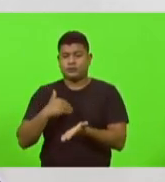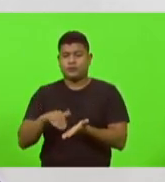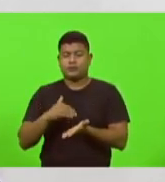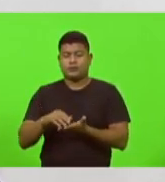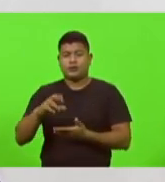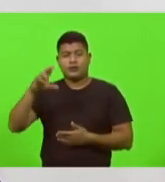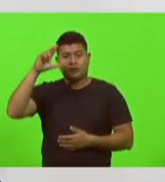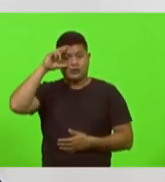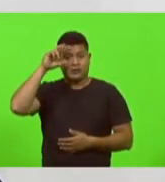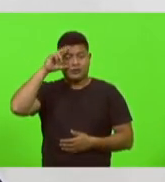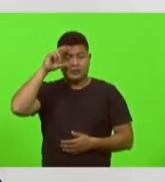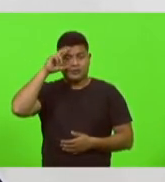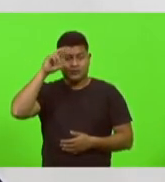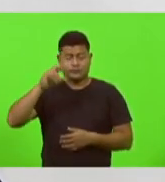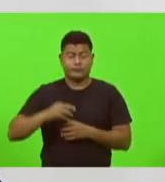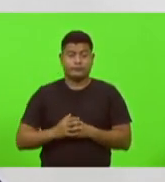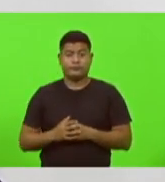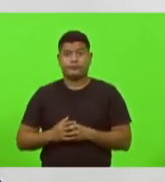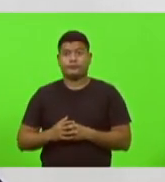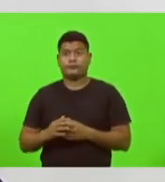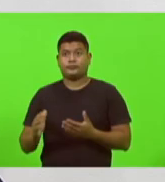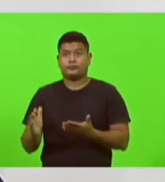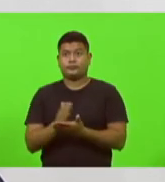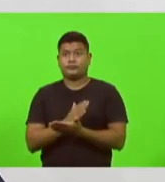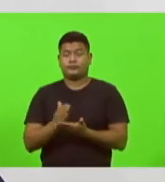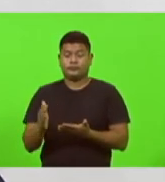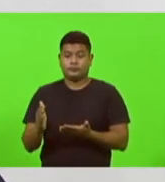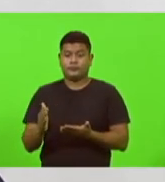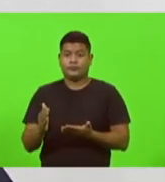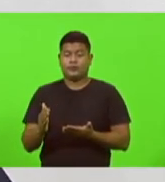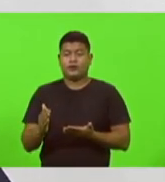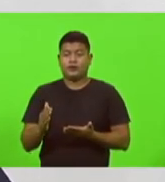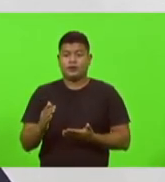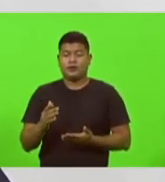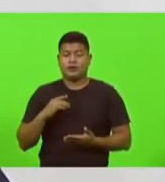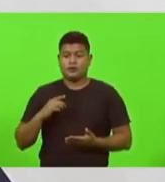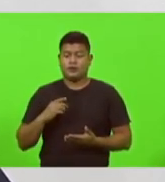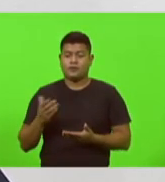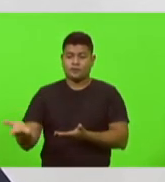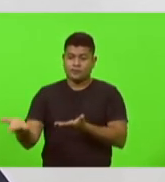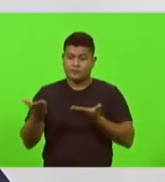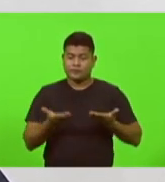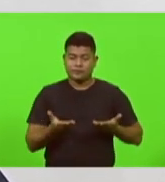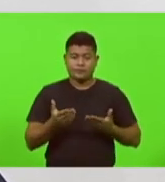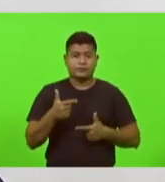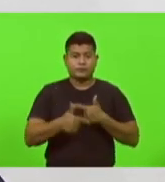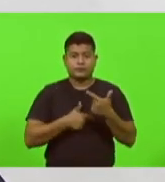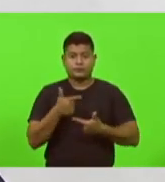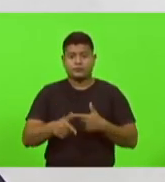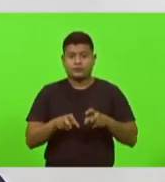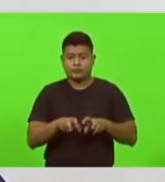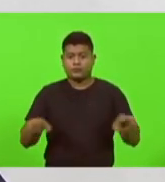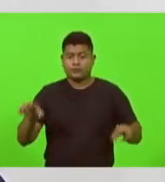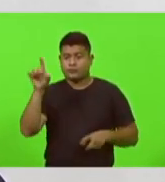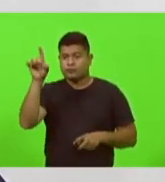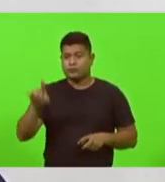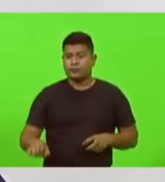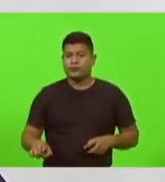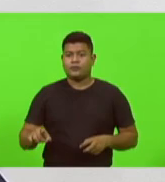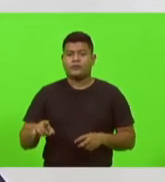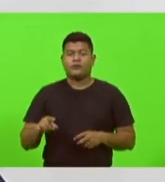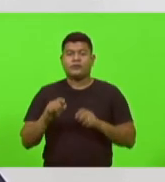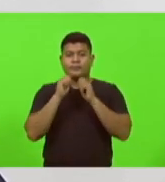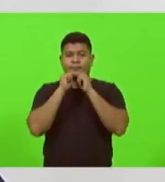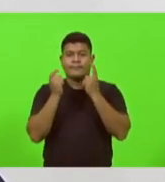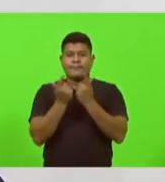foram reconduzidos à mesa diretora da Assembleia Legislativa. Desejo muito sucesso